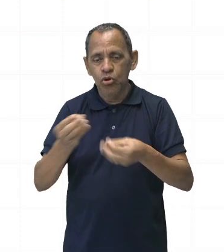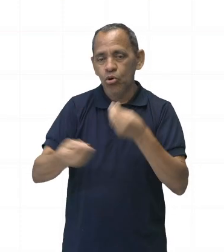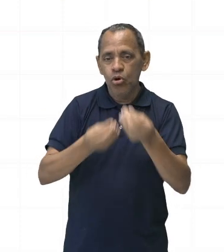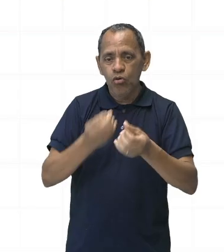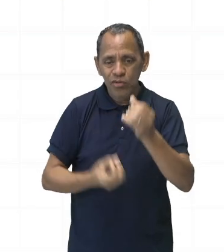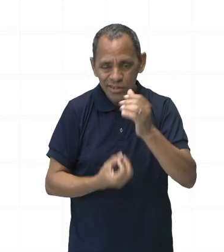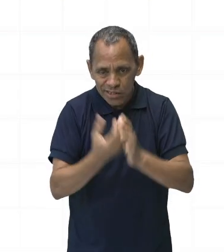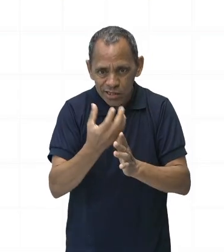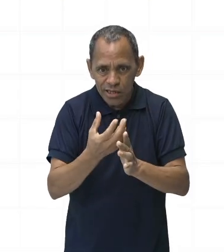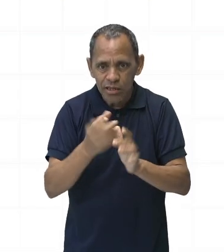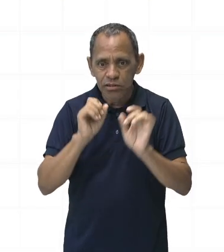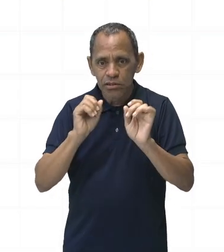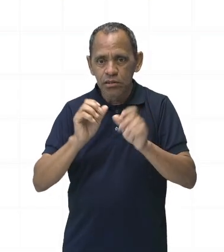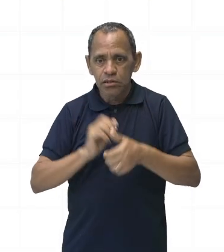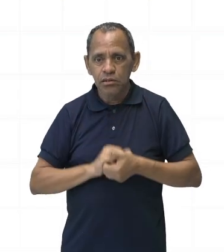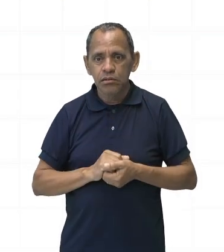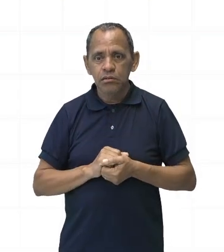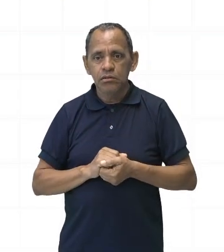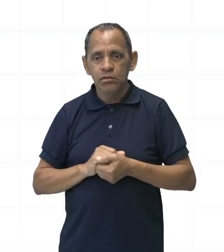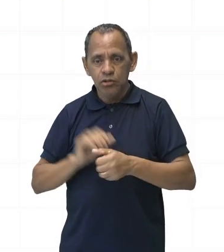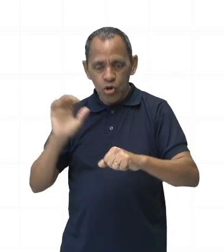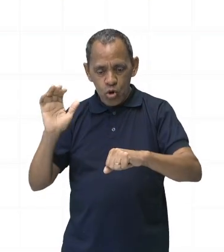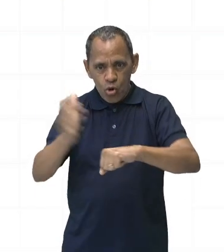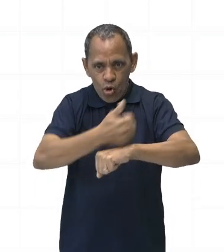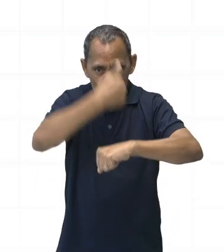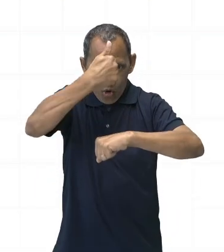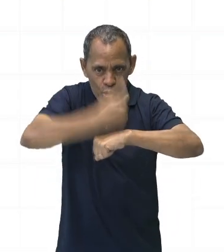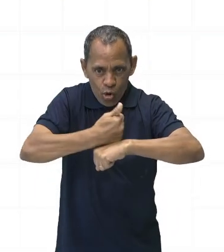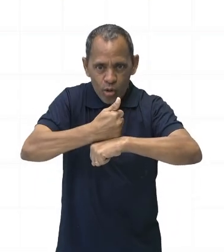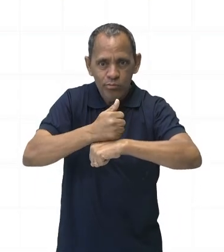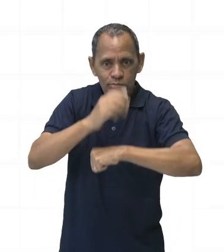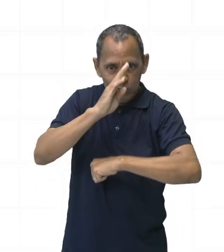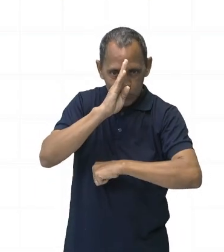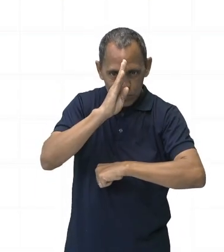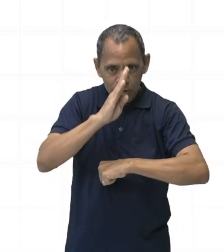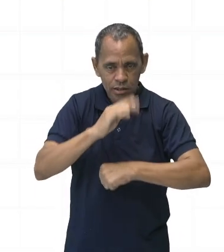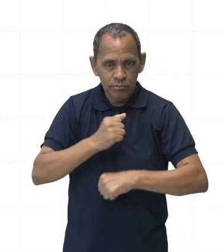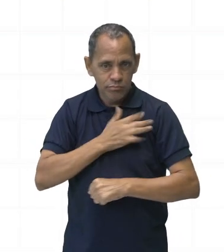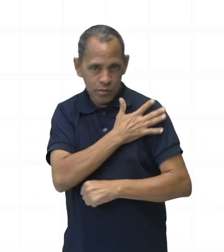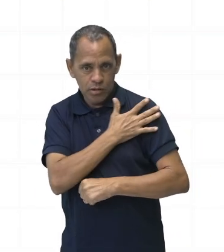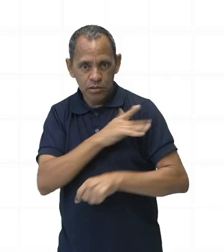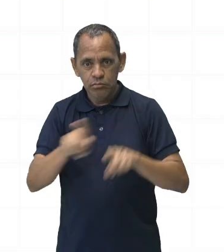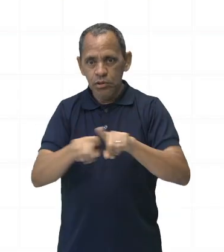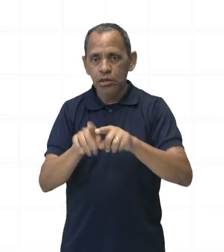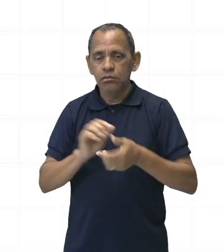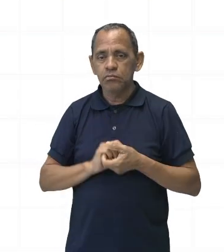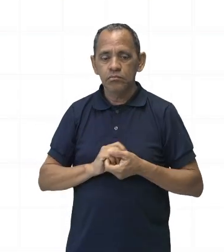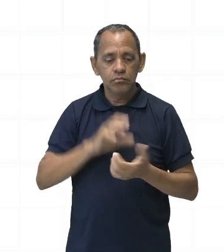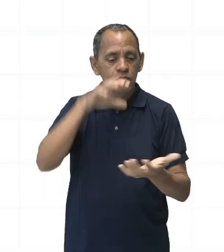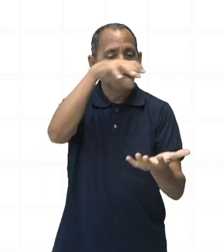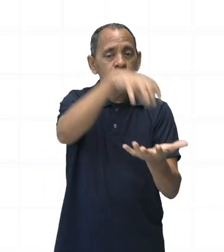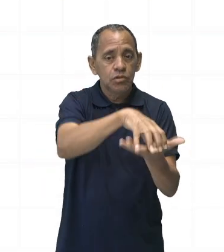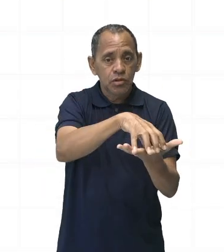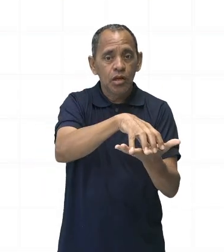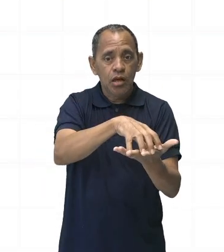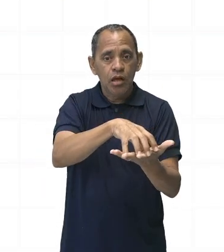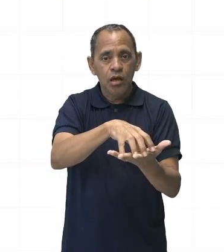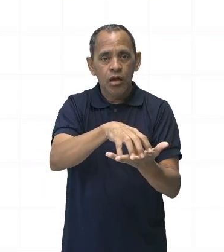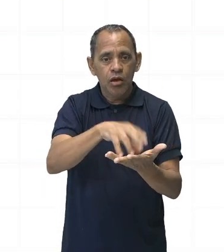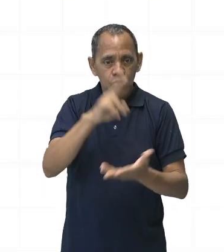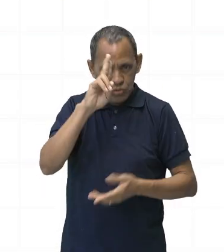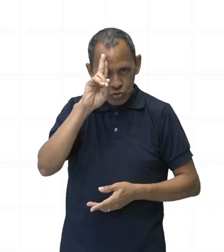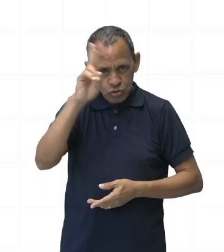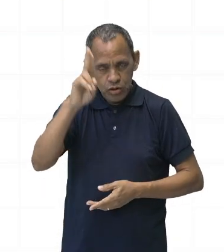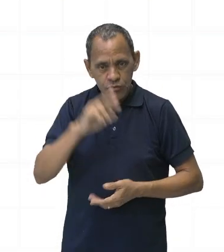né, do golpe militar. Vamos observar que o gabinete ministerial, chefiado por